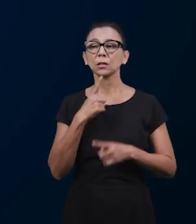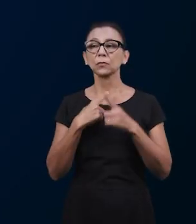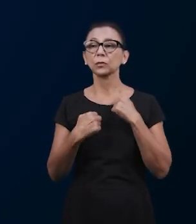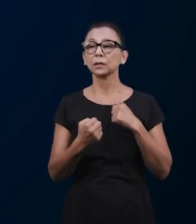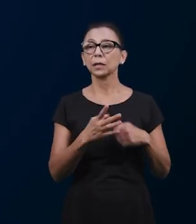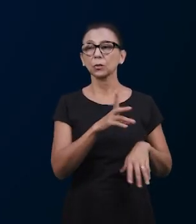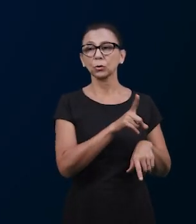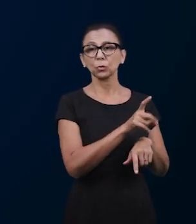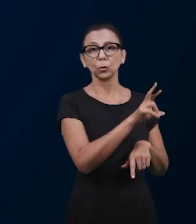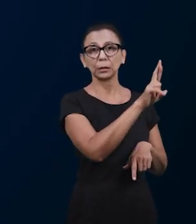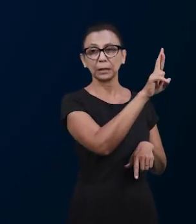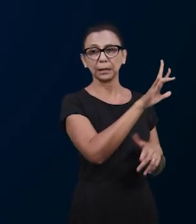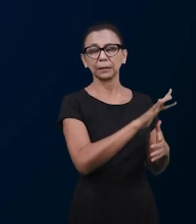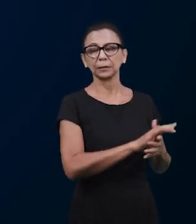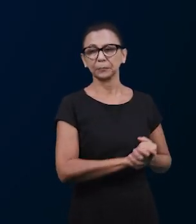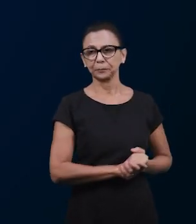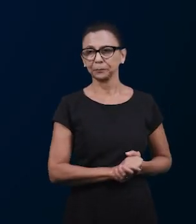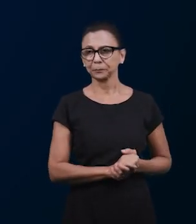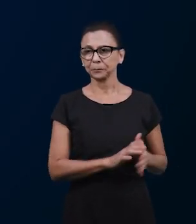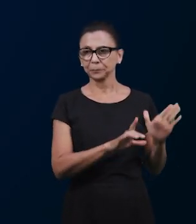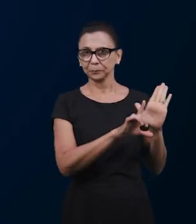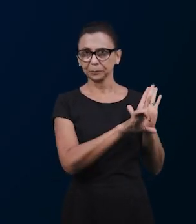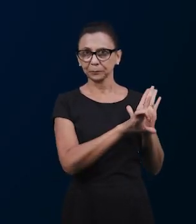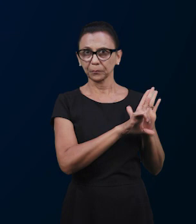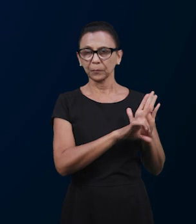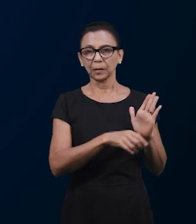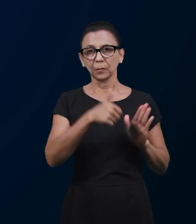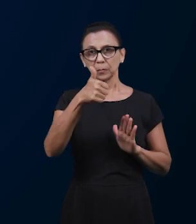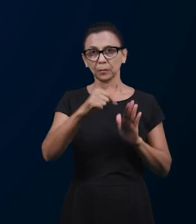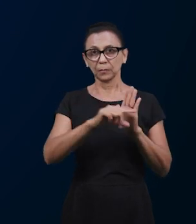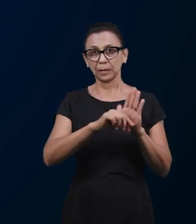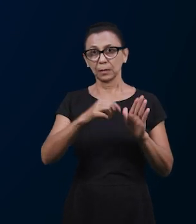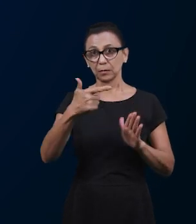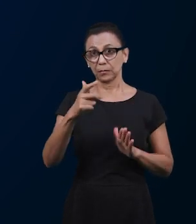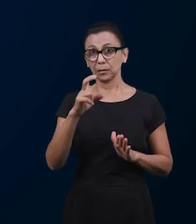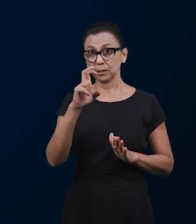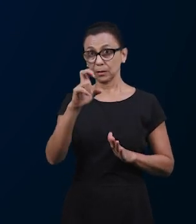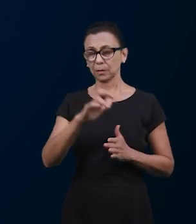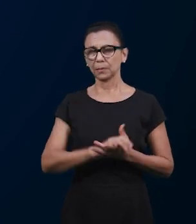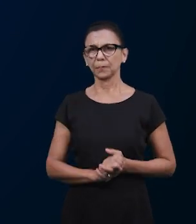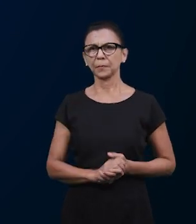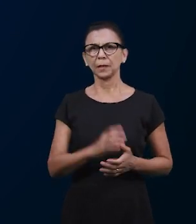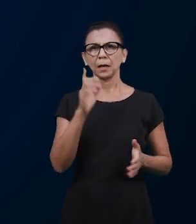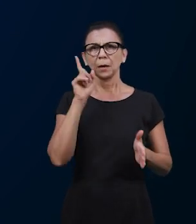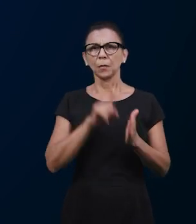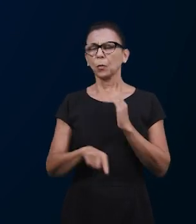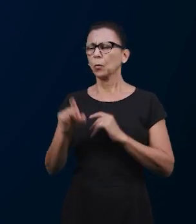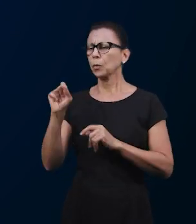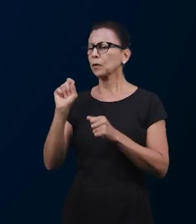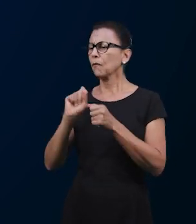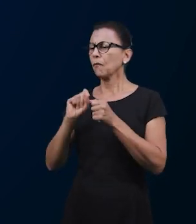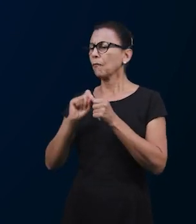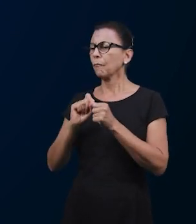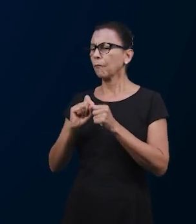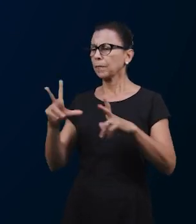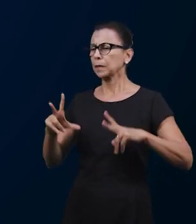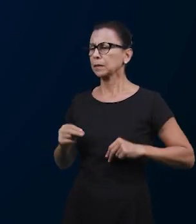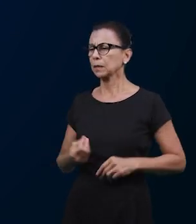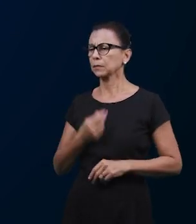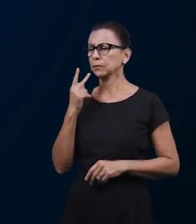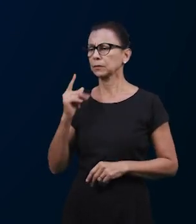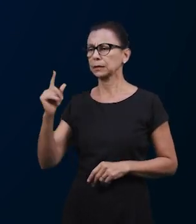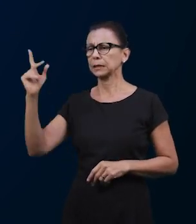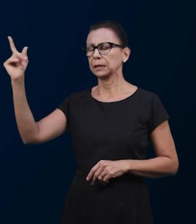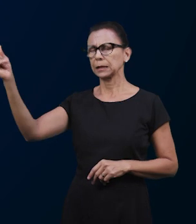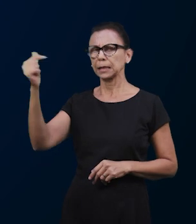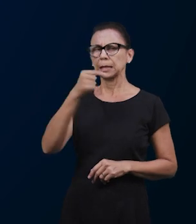duas perguntas deixadas ao Senhor Jesus. A primeira, no versículo 25, que farei para herdar a vida eterna? Quando ele